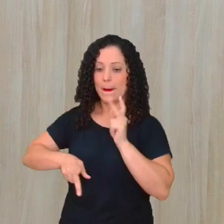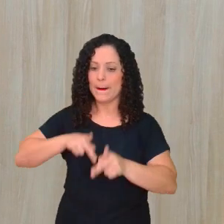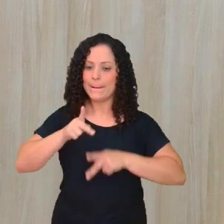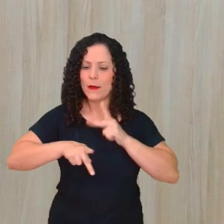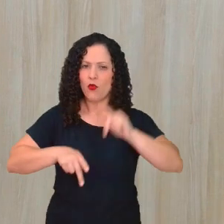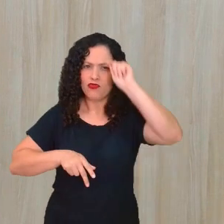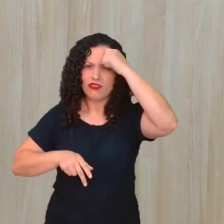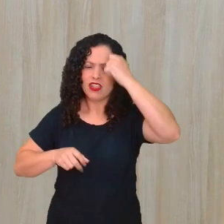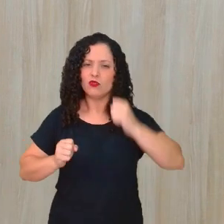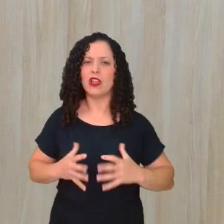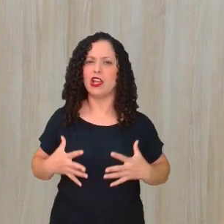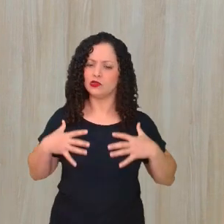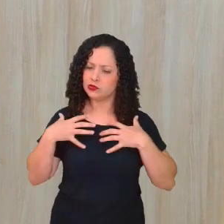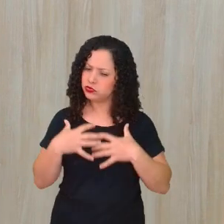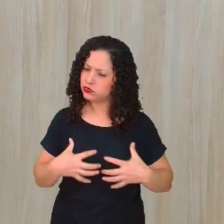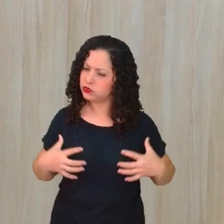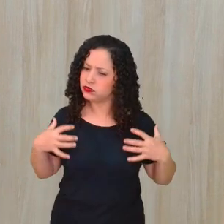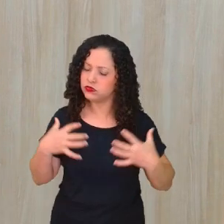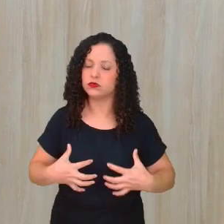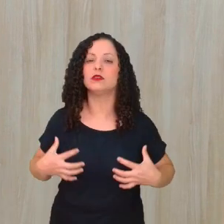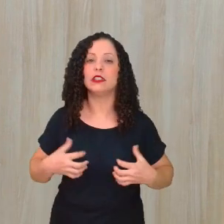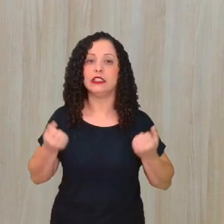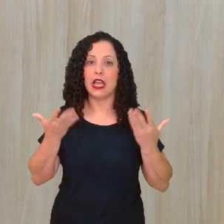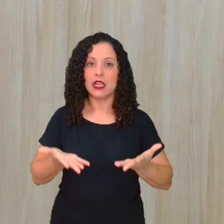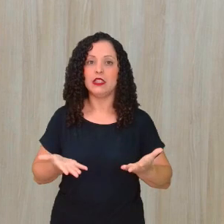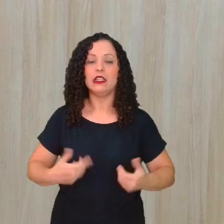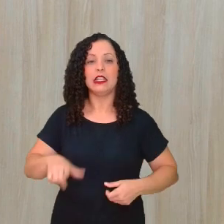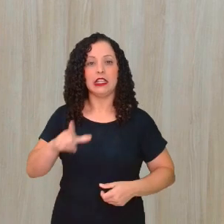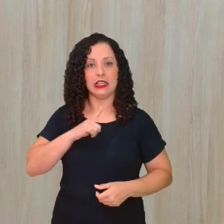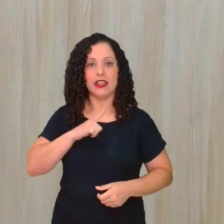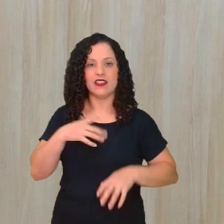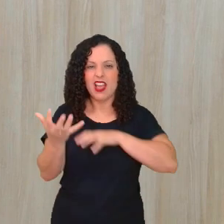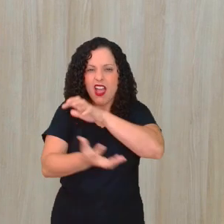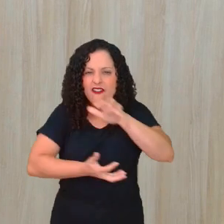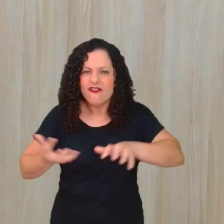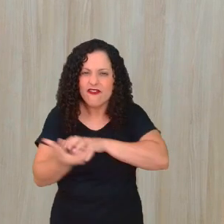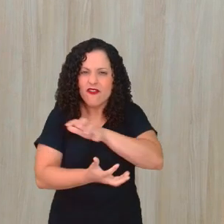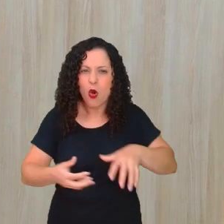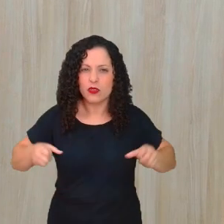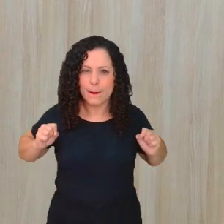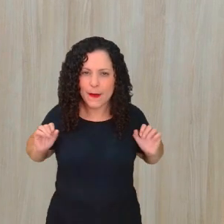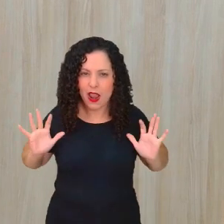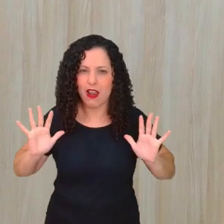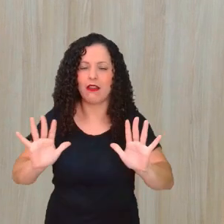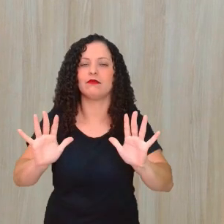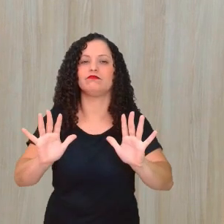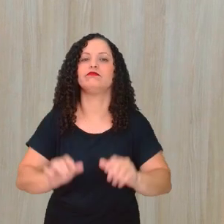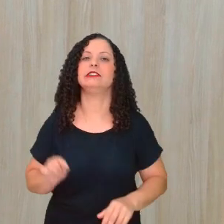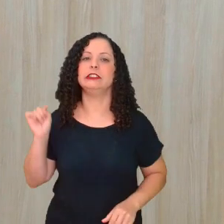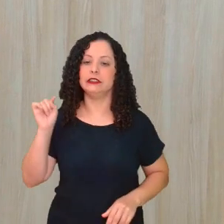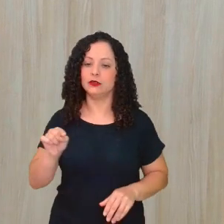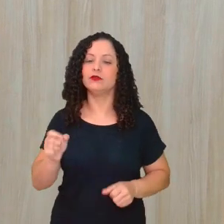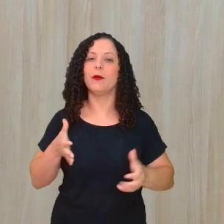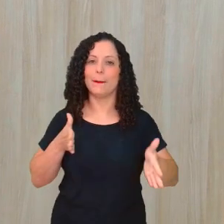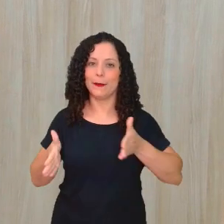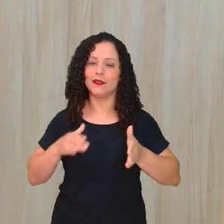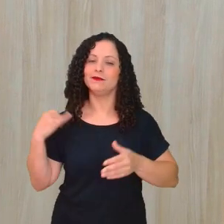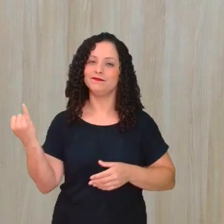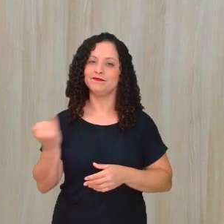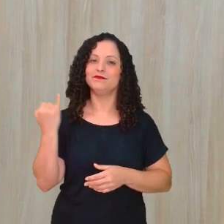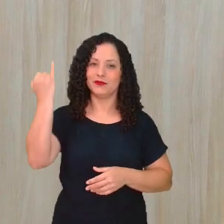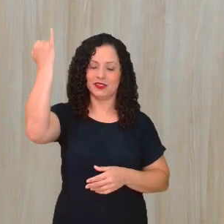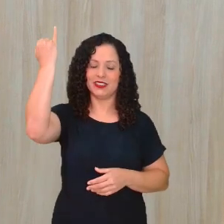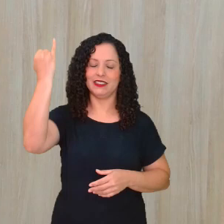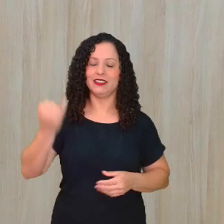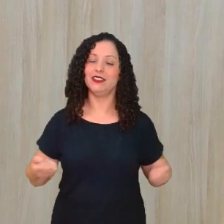né, no momento aí que eclodiu a revolta dos malês, certo? Então, foi uma revolta muito importante e por isso que a